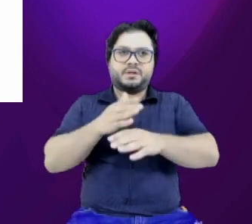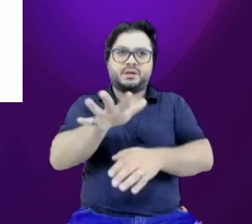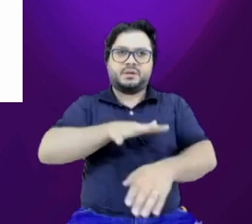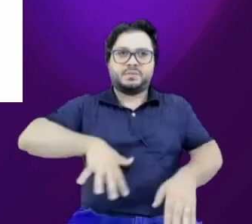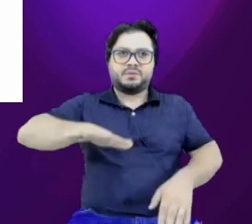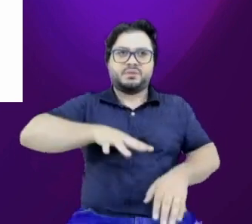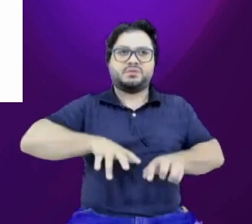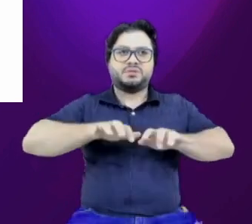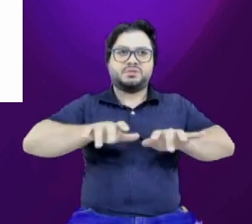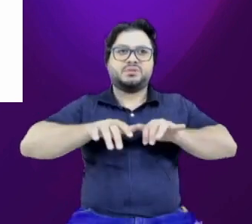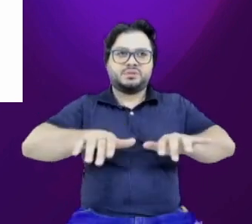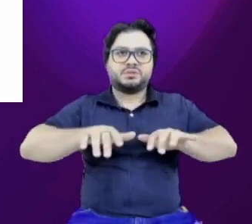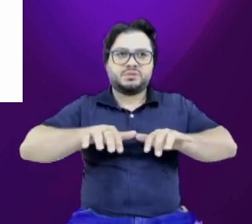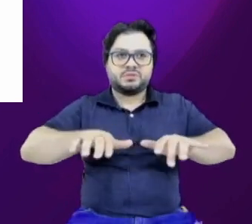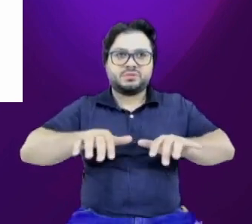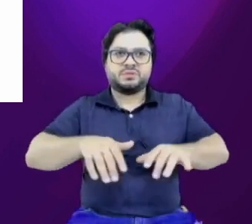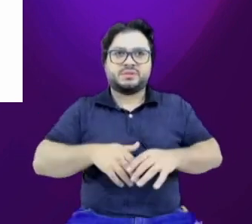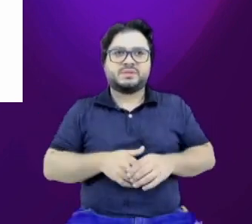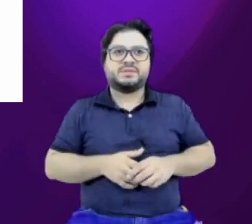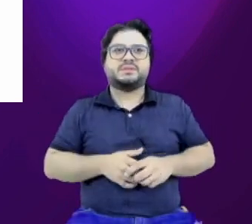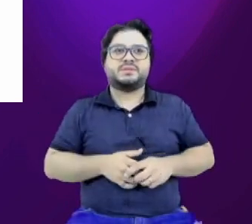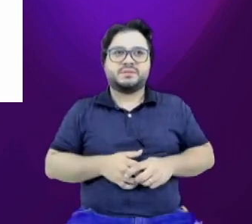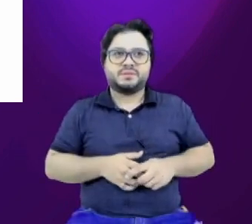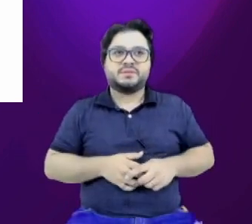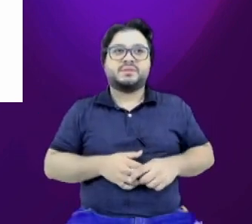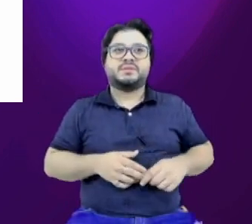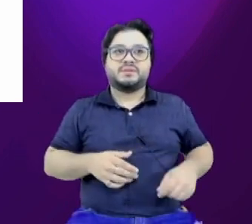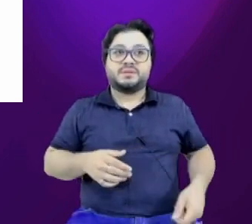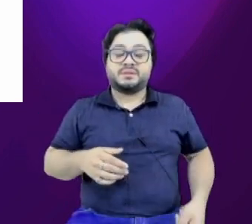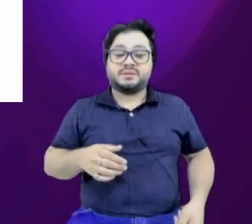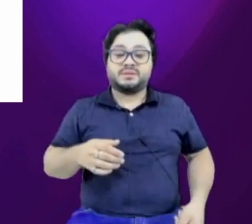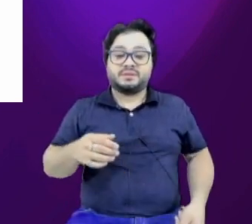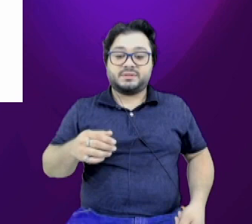a utilização de